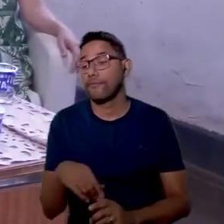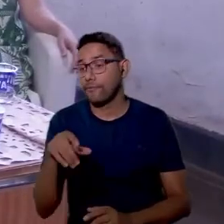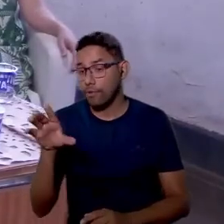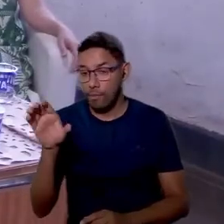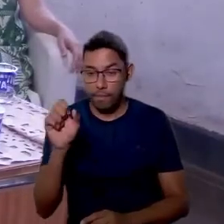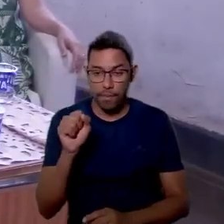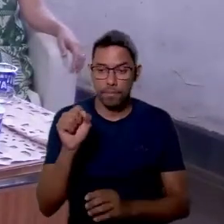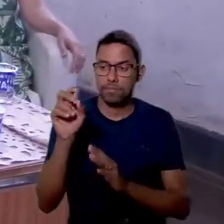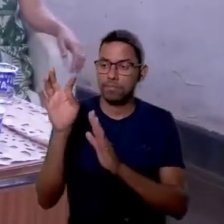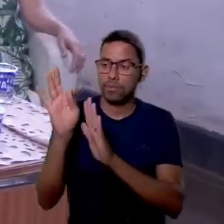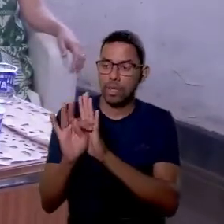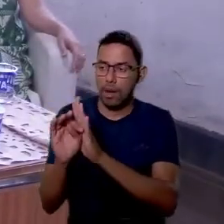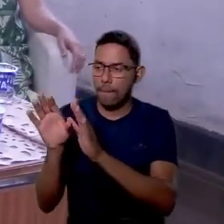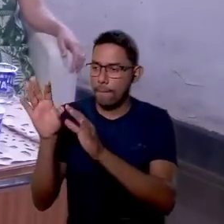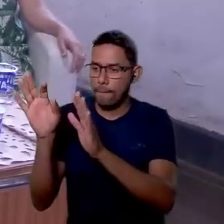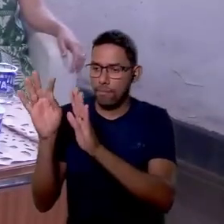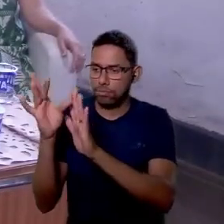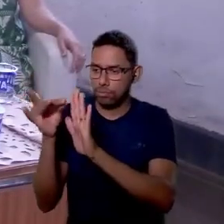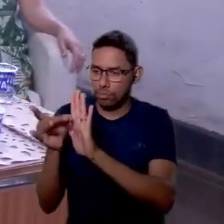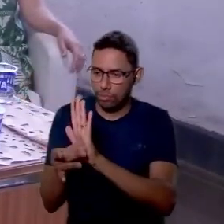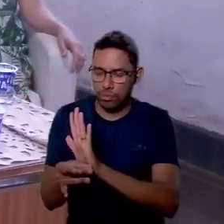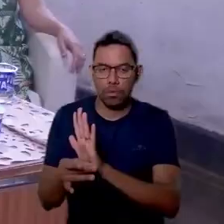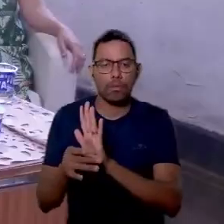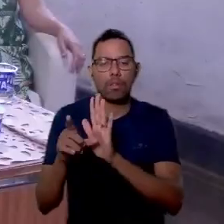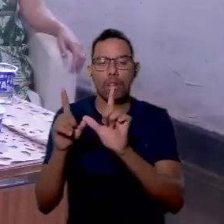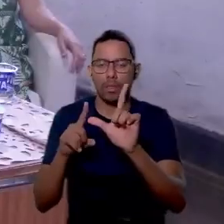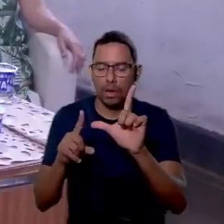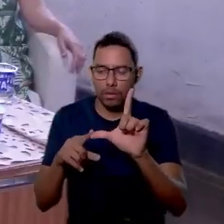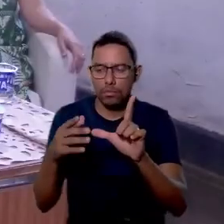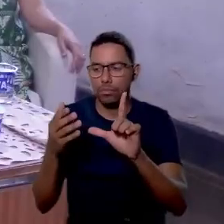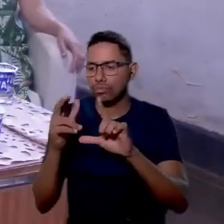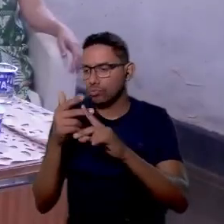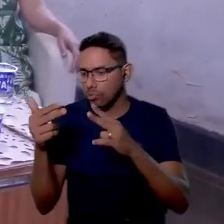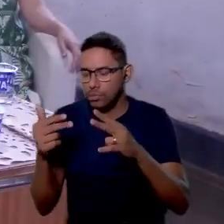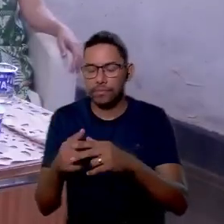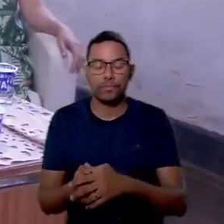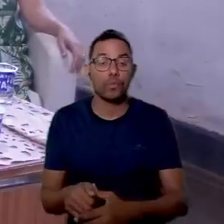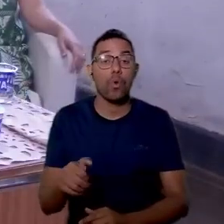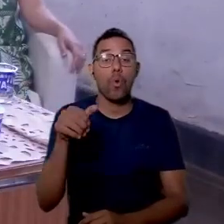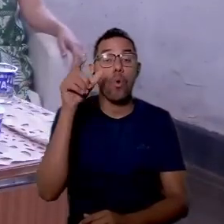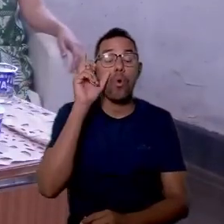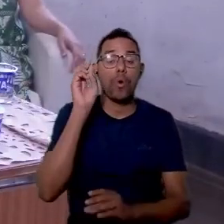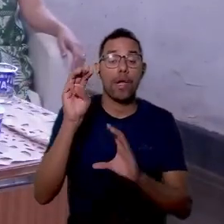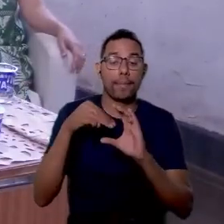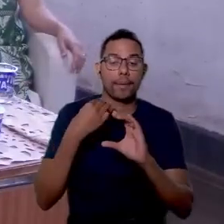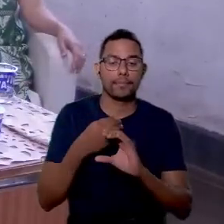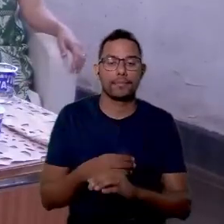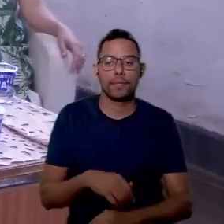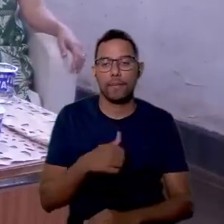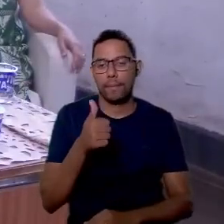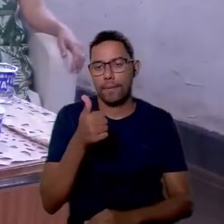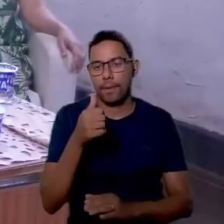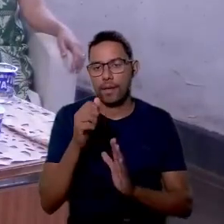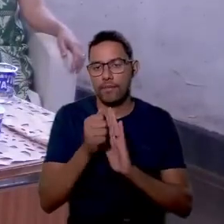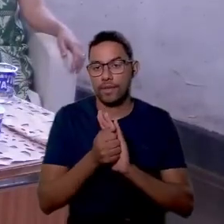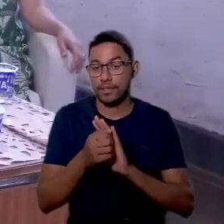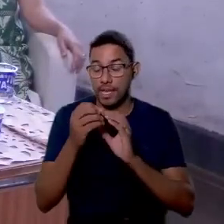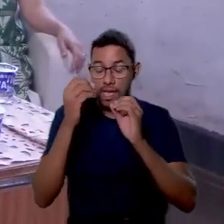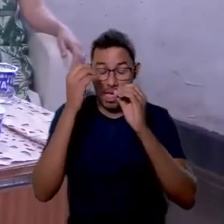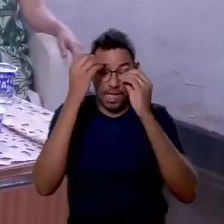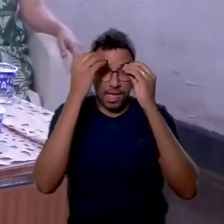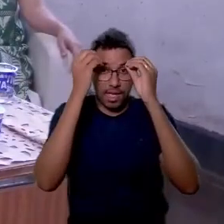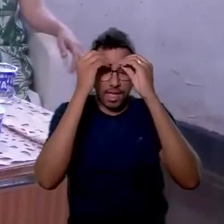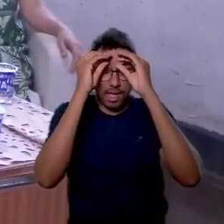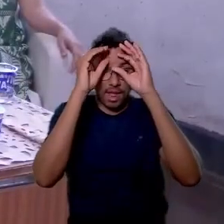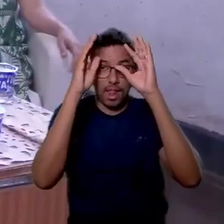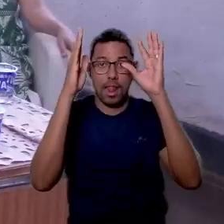a lista e separei por literatura. Ele me passou um e-mail ontem, dizendo que pela primeira vez ele passa a entender a Rouanet, que de